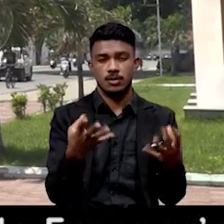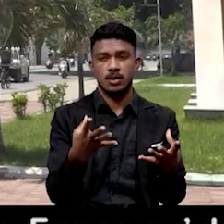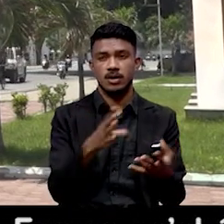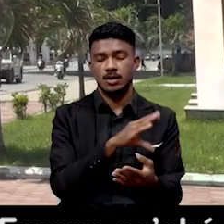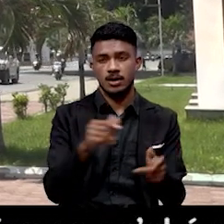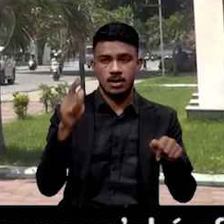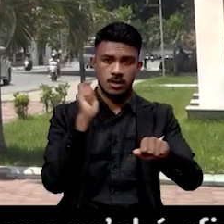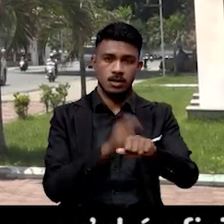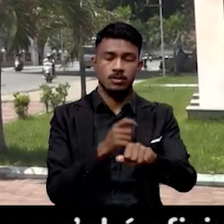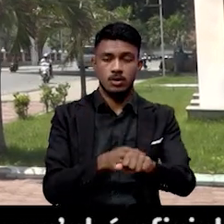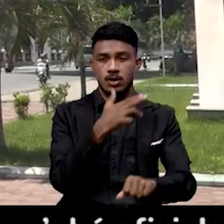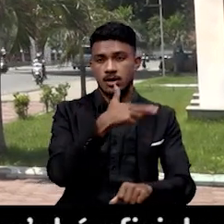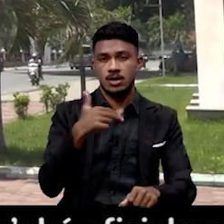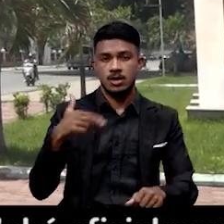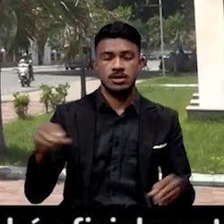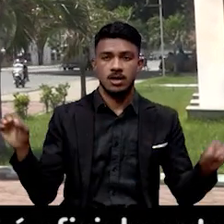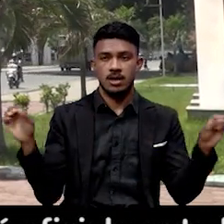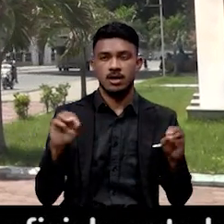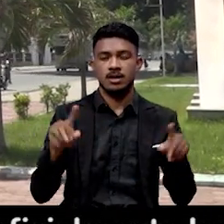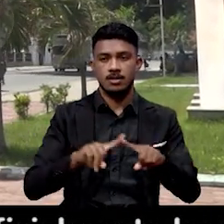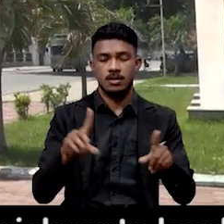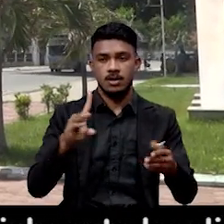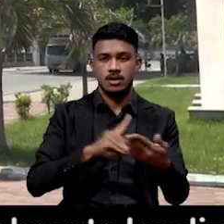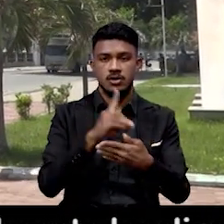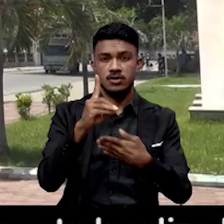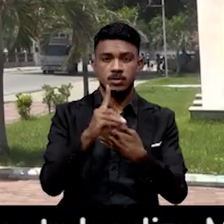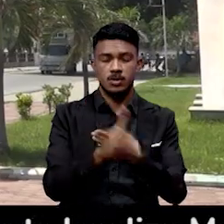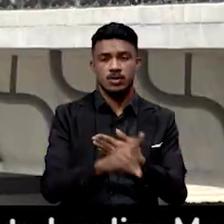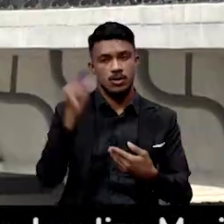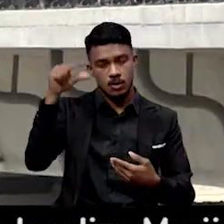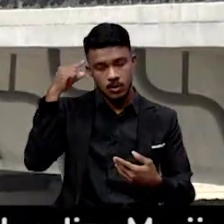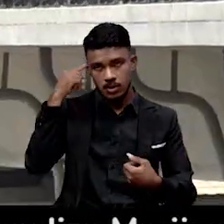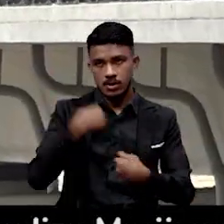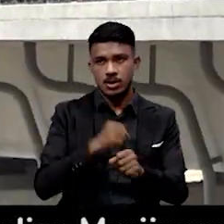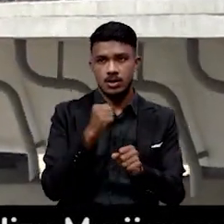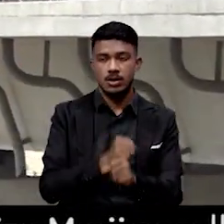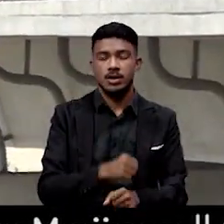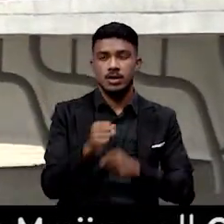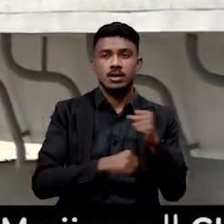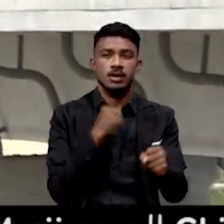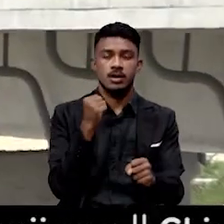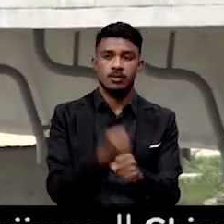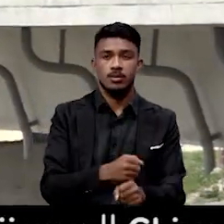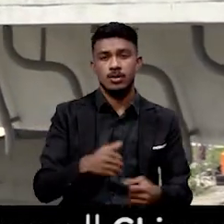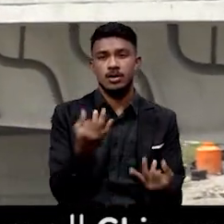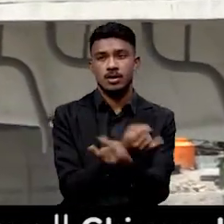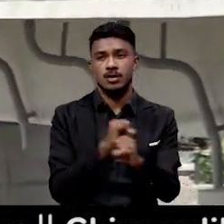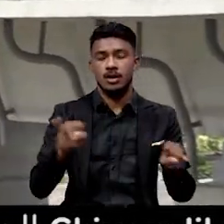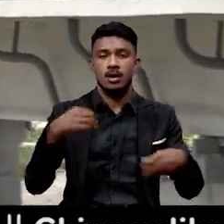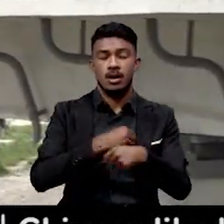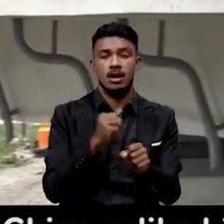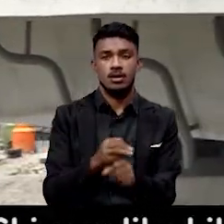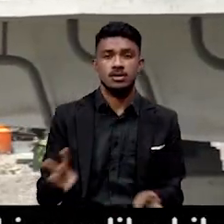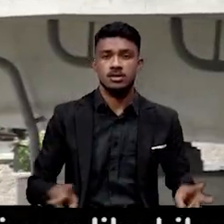ia tempo Indonésia la iha. Desenvolvimento nebe governo consegue halo ia tempo ukun an hanesang halo estrada